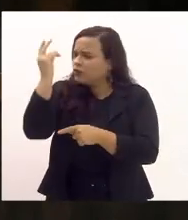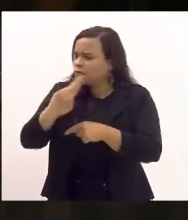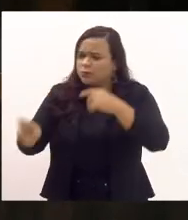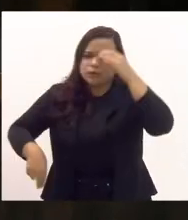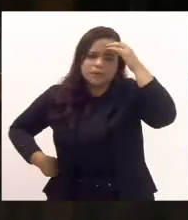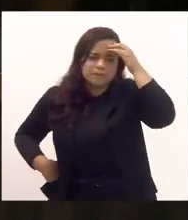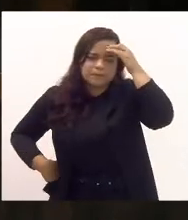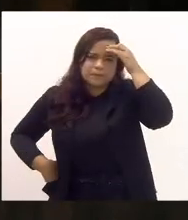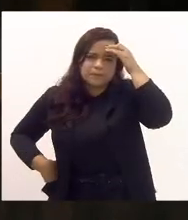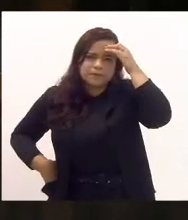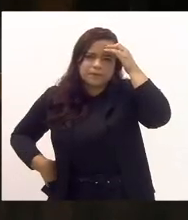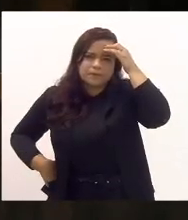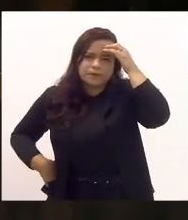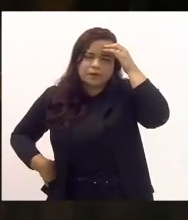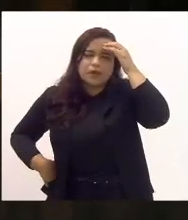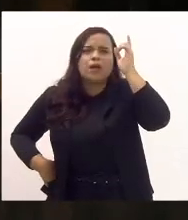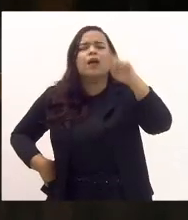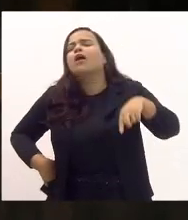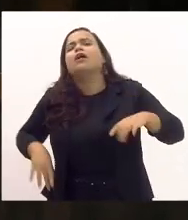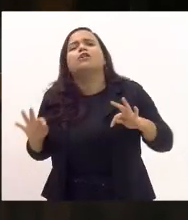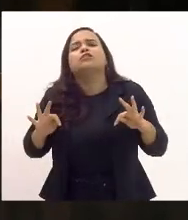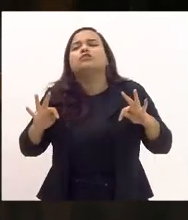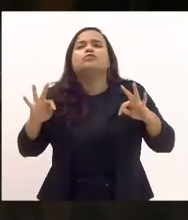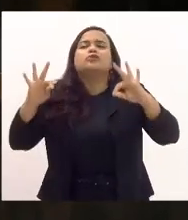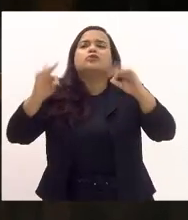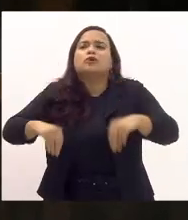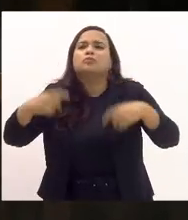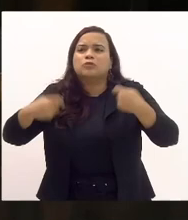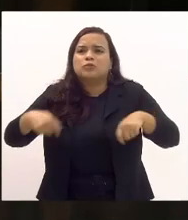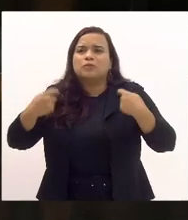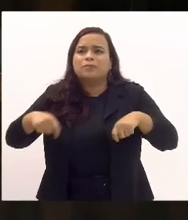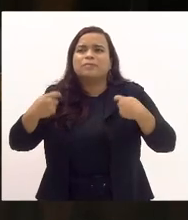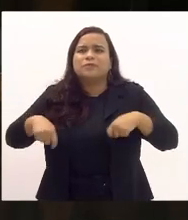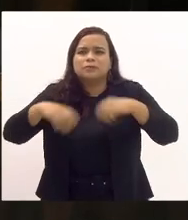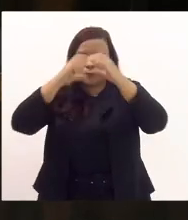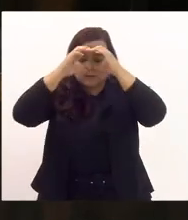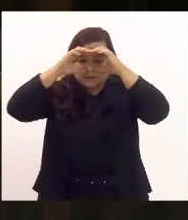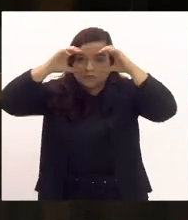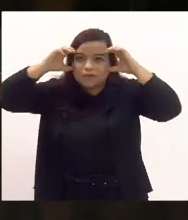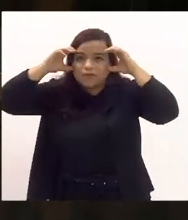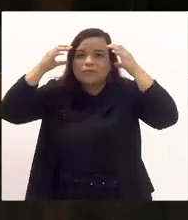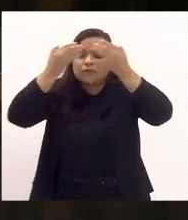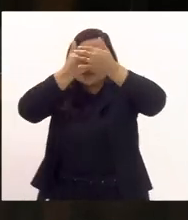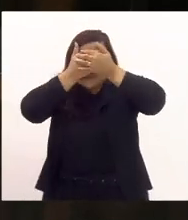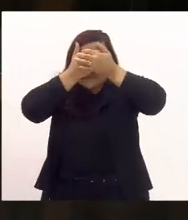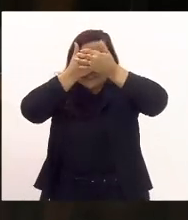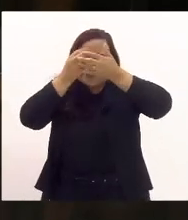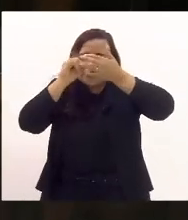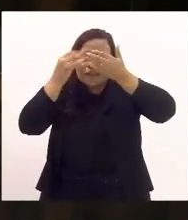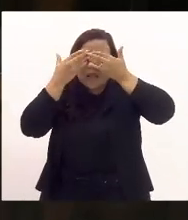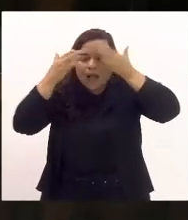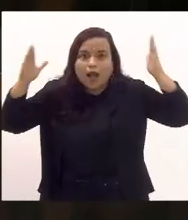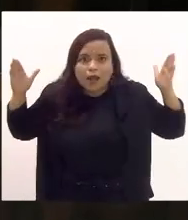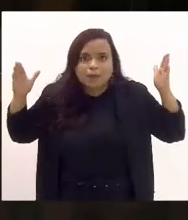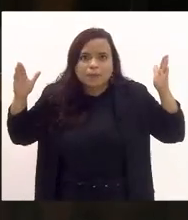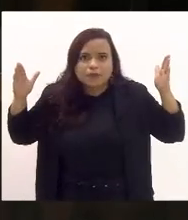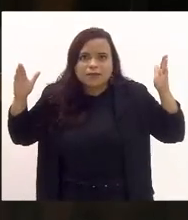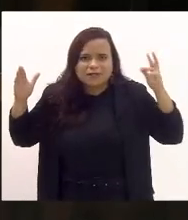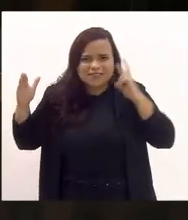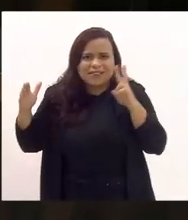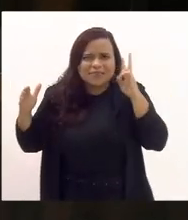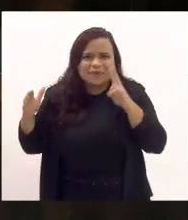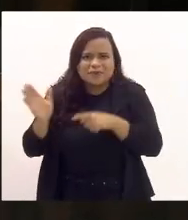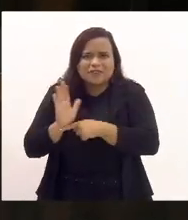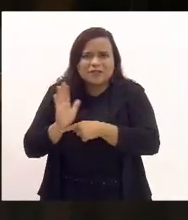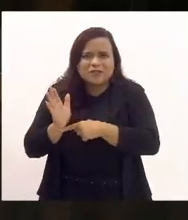nome agora Me falha a memória que todo mundo teve que passar andar com venda nos olhos que quando abrir eu tirava as vendas eu não me lembro aqui agora